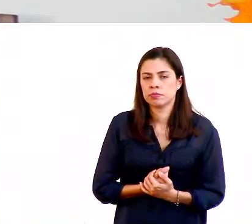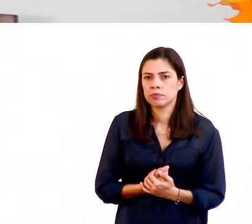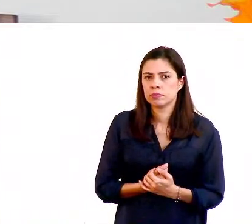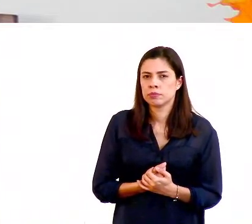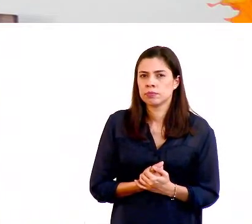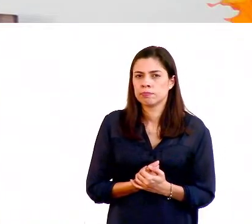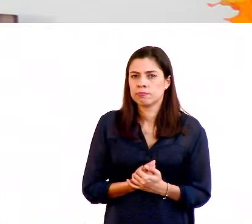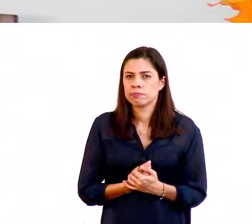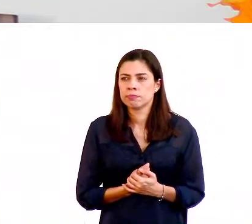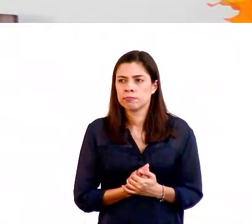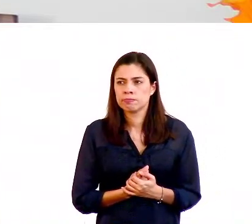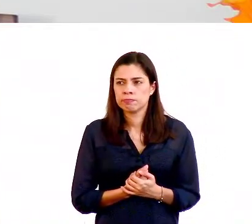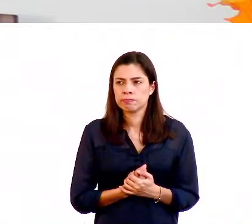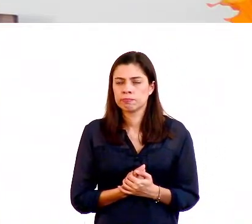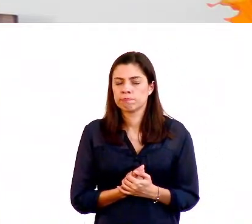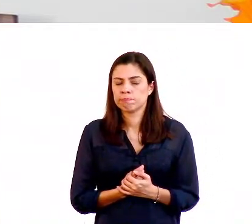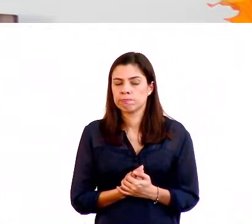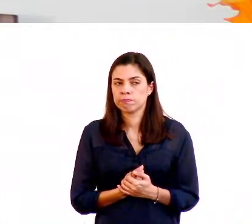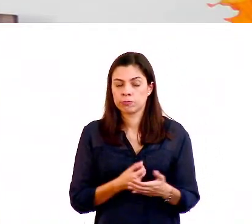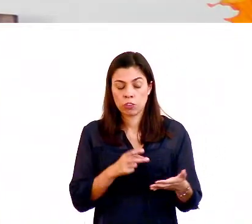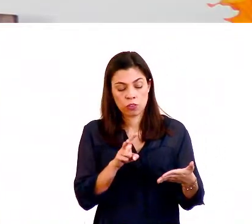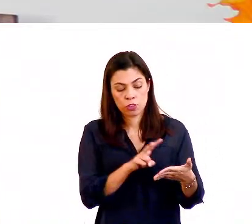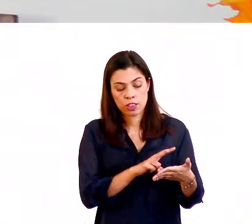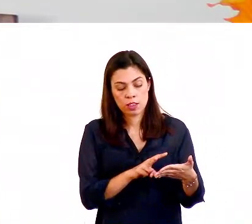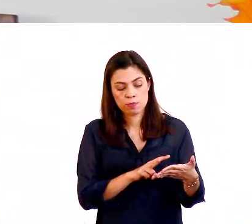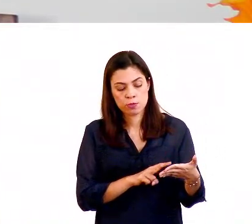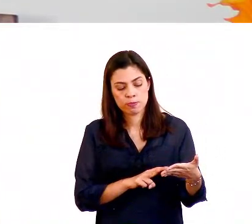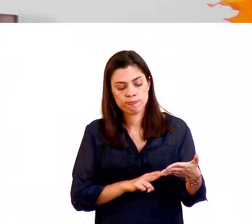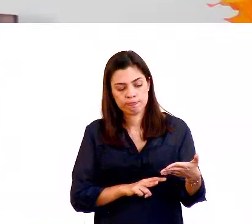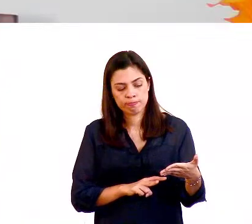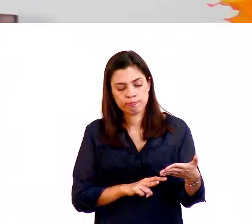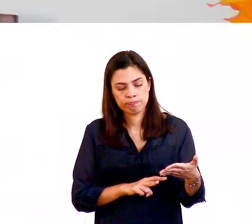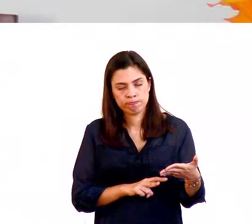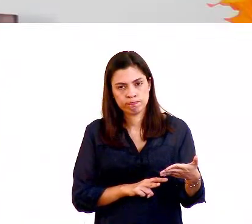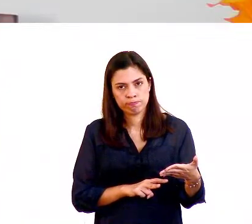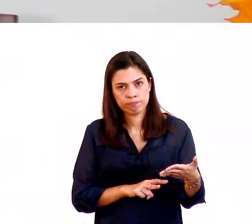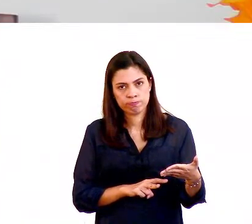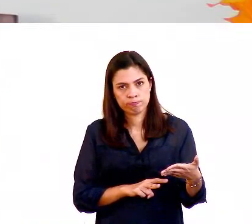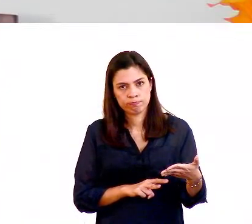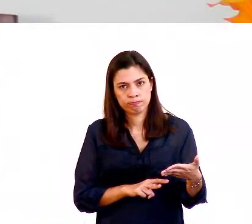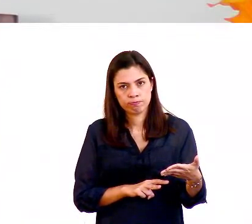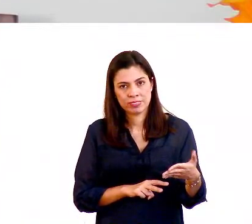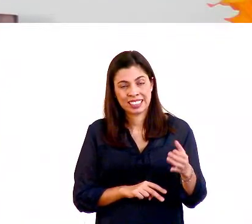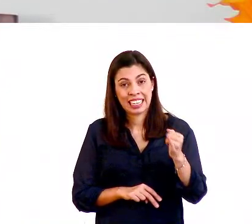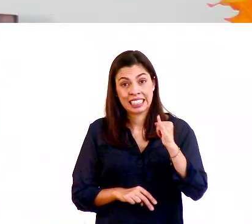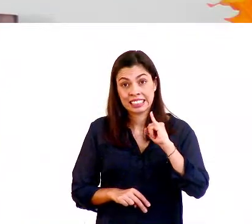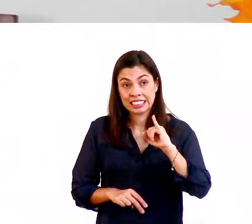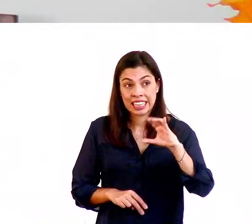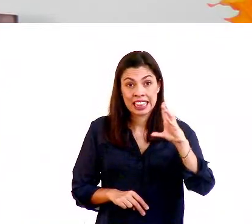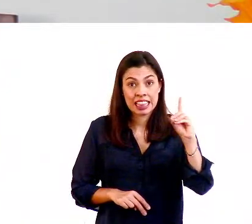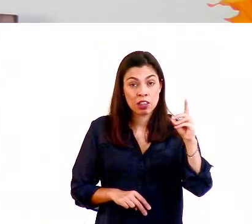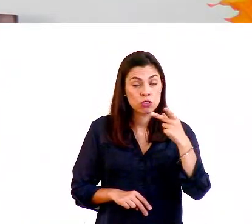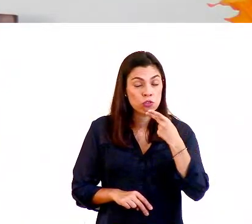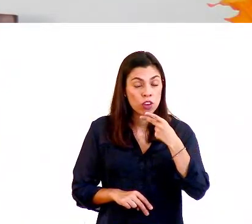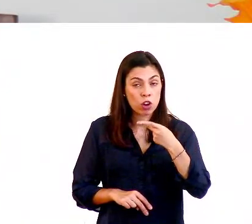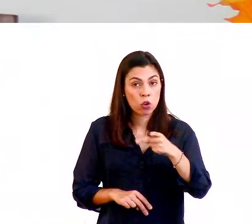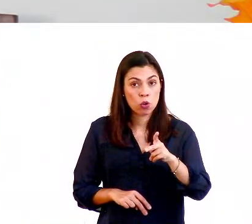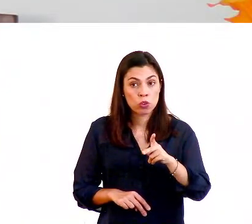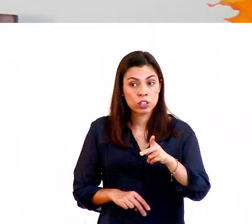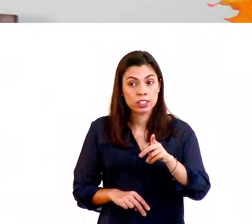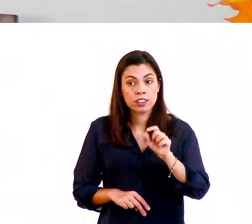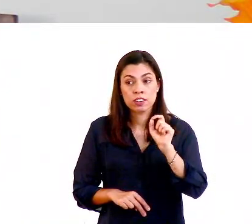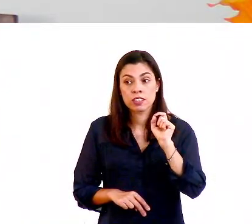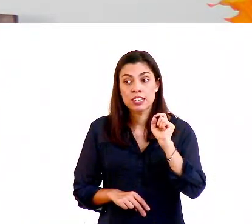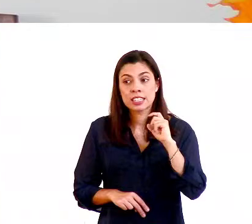Você entende o que o autor aqui está dizendo? Se Deus disse que vai te salvar, pela fé em